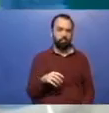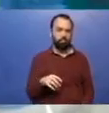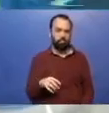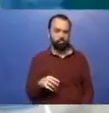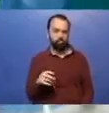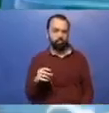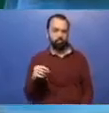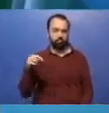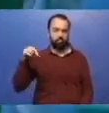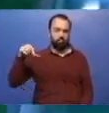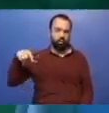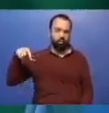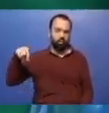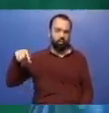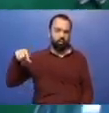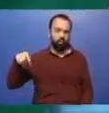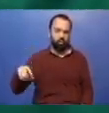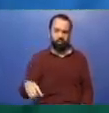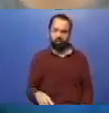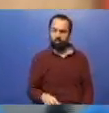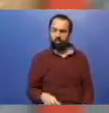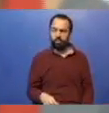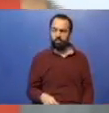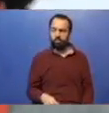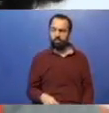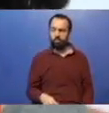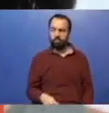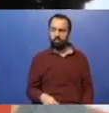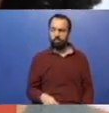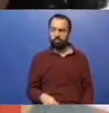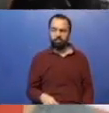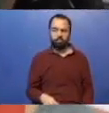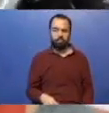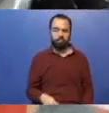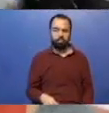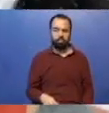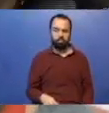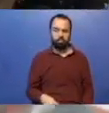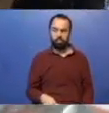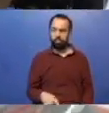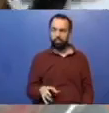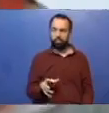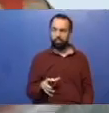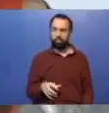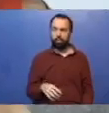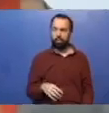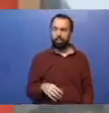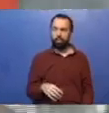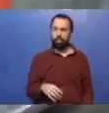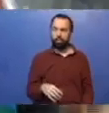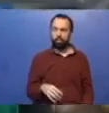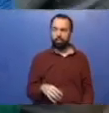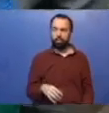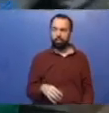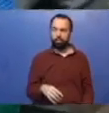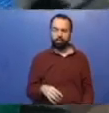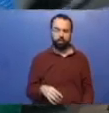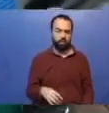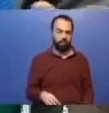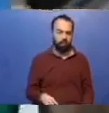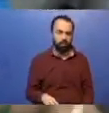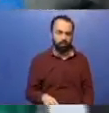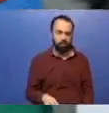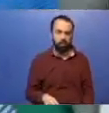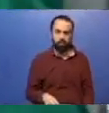a água ficou toda aqui, ó. E transformou-se nessas gotículas de água. Tá vendo? Que dá para cair algumas